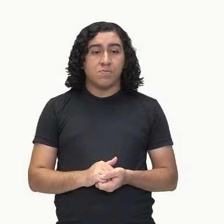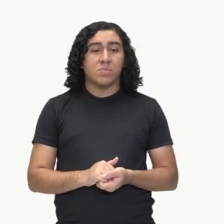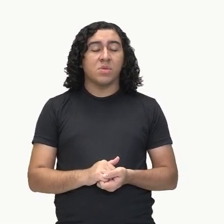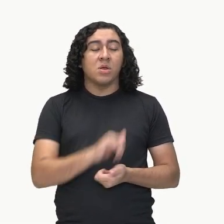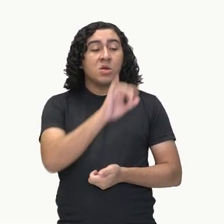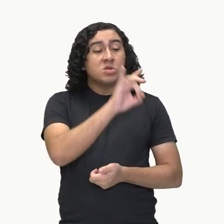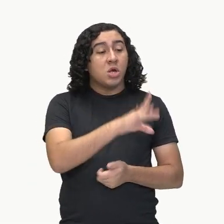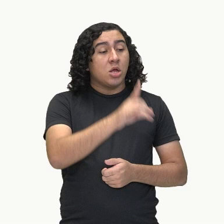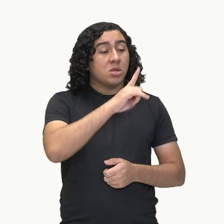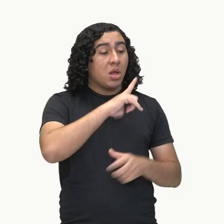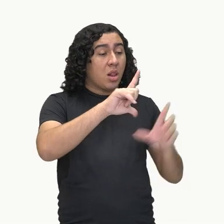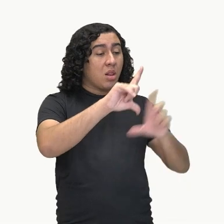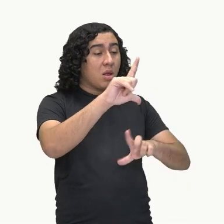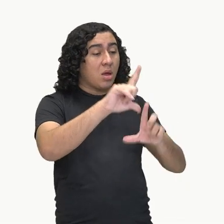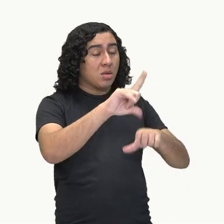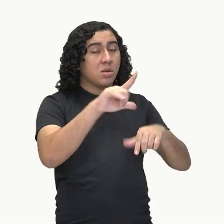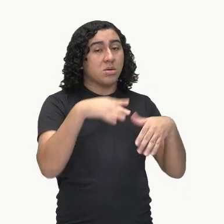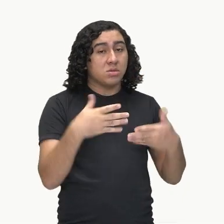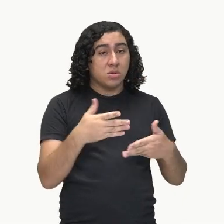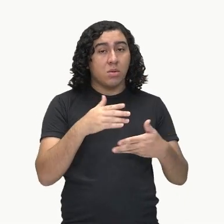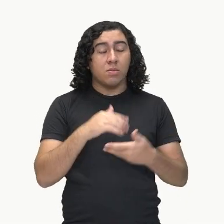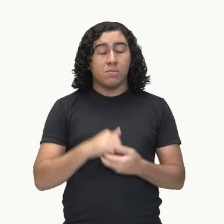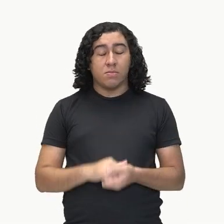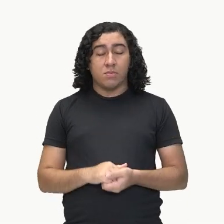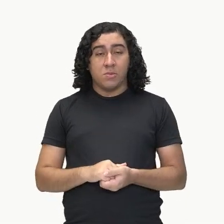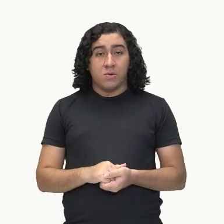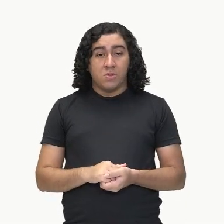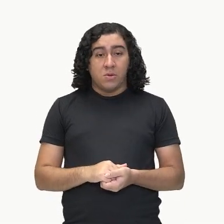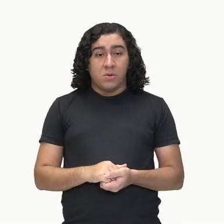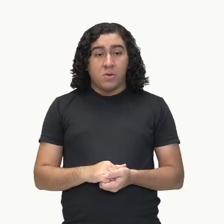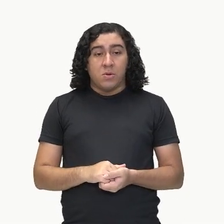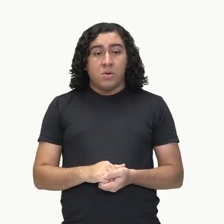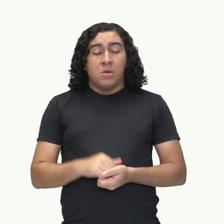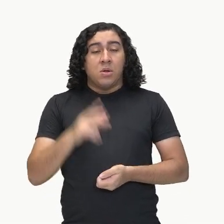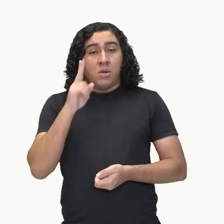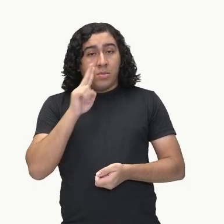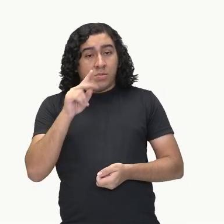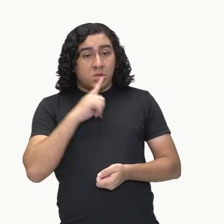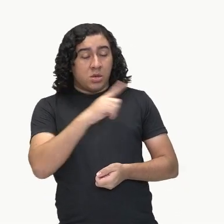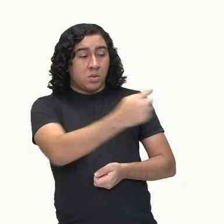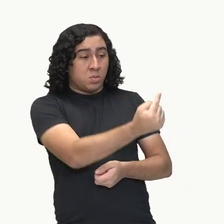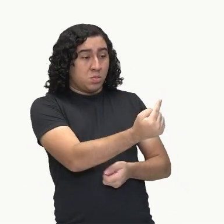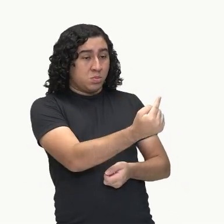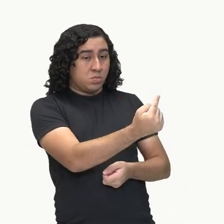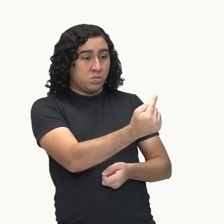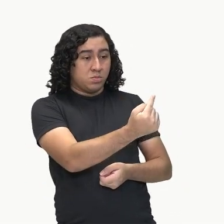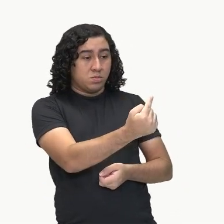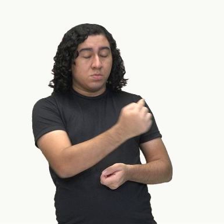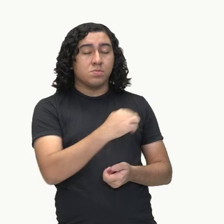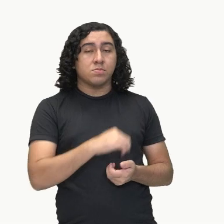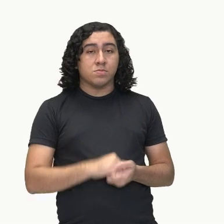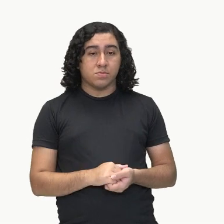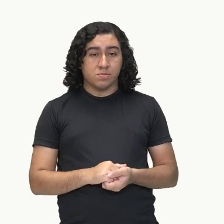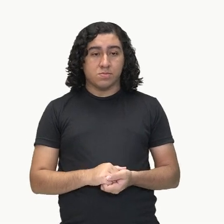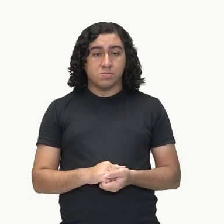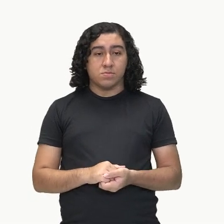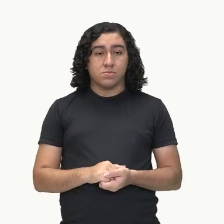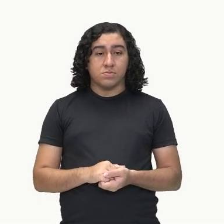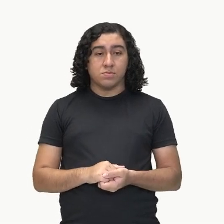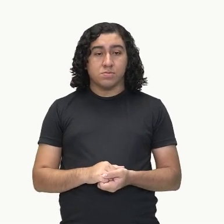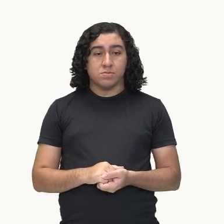parte literal, não esqueça que o coeficiente dele é 1. Então, trabalhando aqui com esses